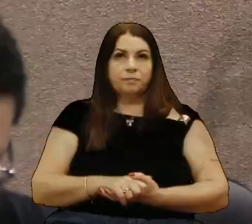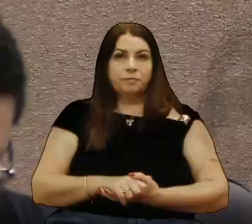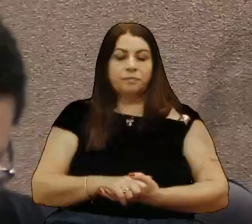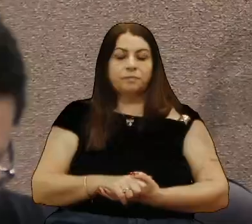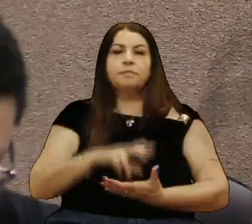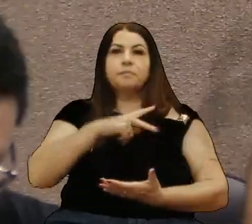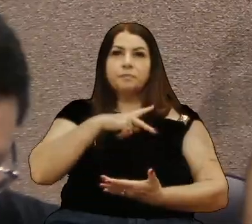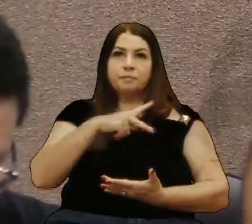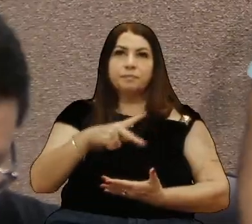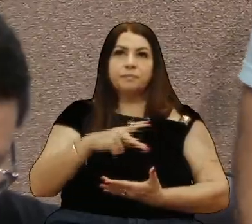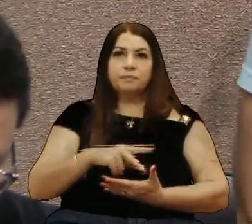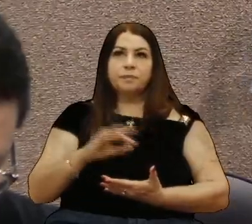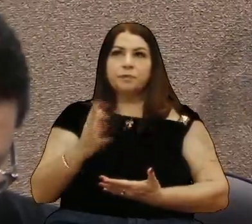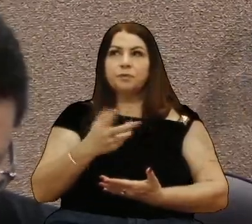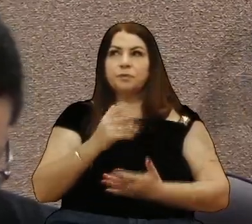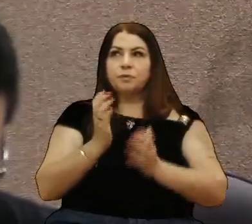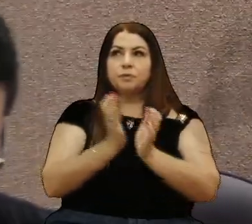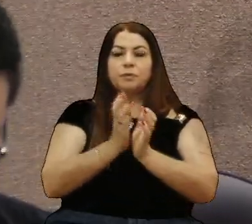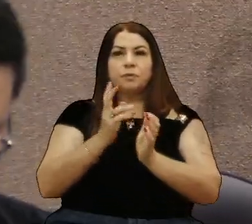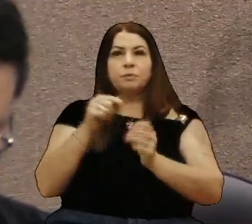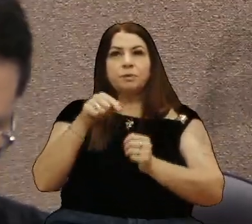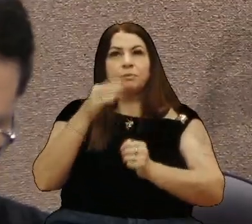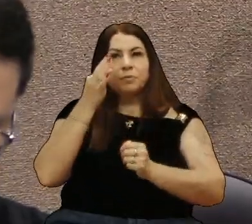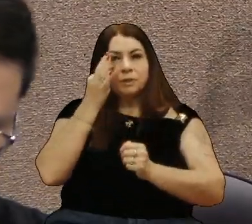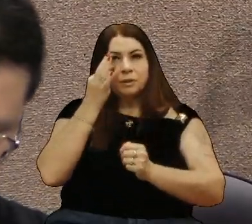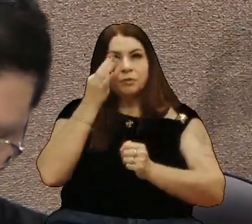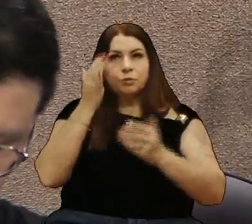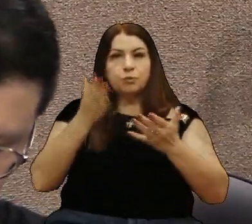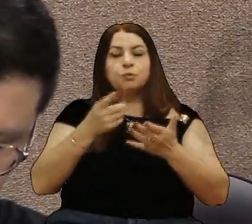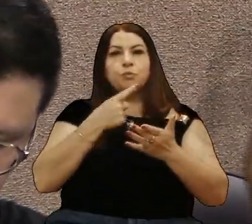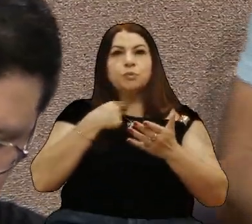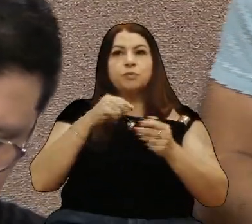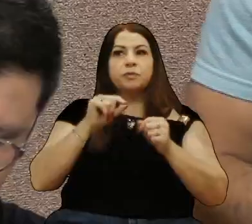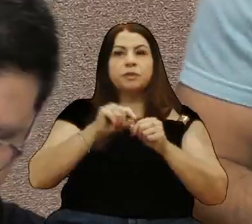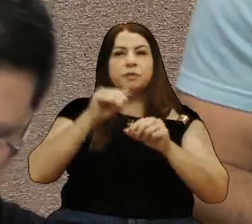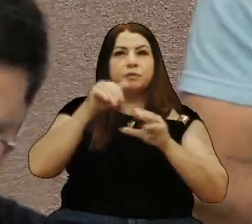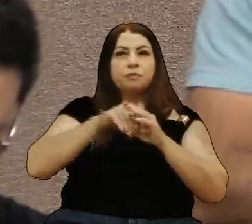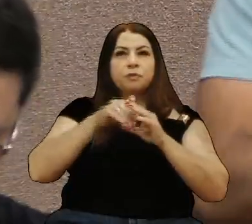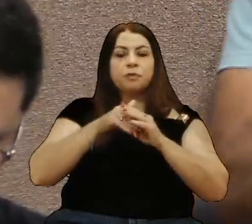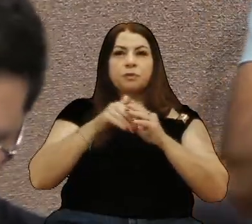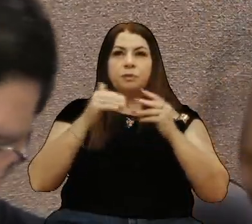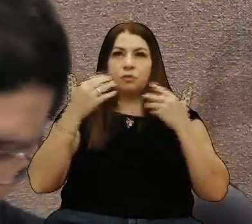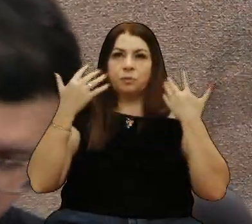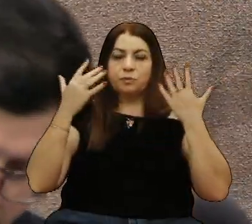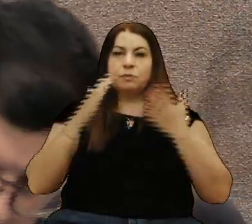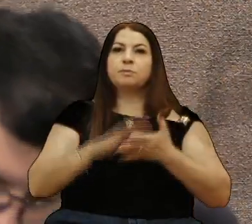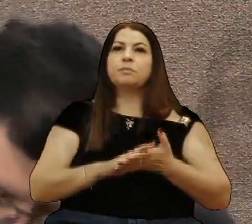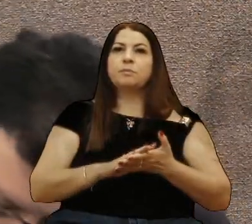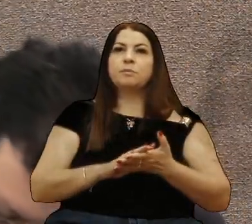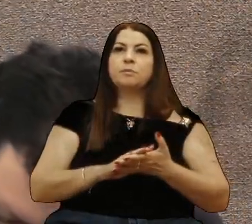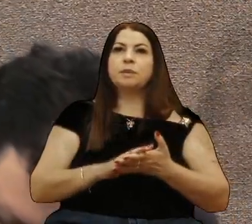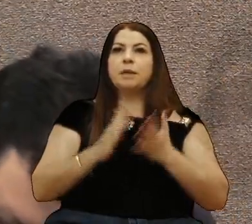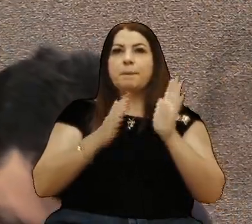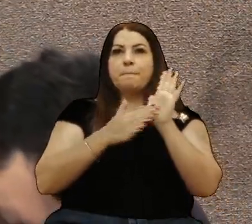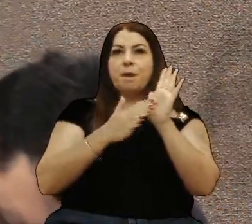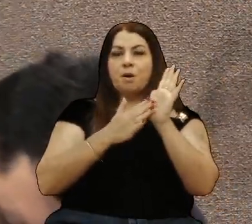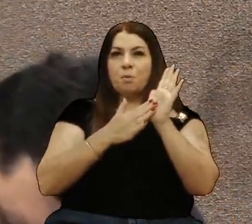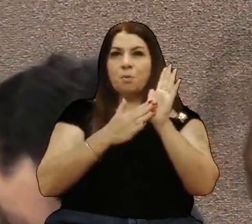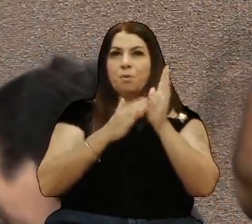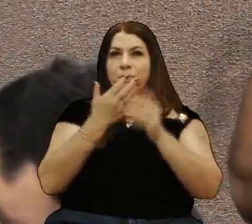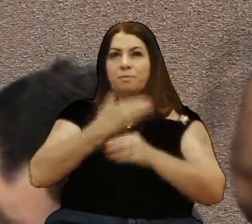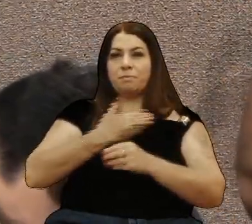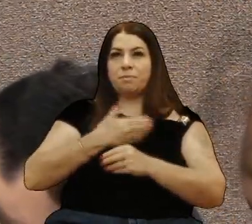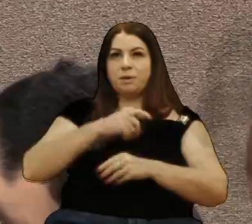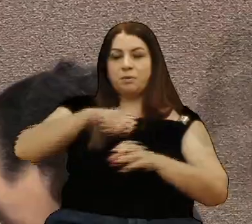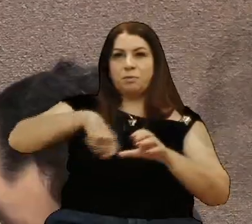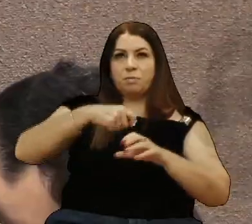Senhor presidente, nobres colegas aqui presentes, hoje eu gostaria de fazer um voto de congratulações ao Mão Amiga Gourmet pela sua